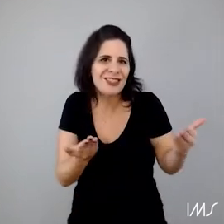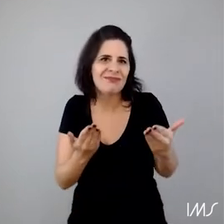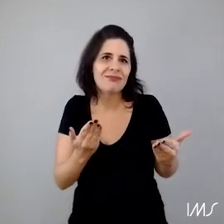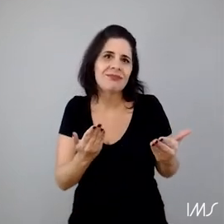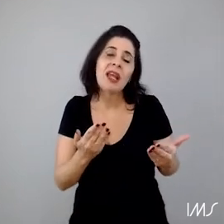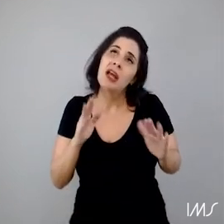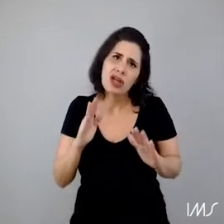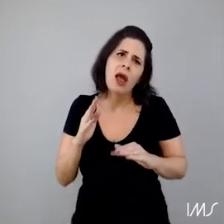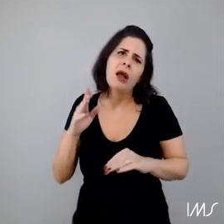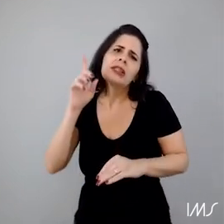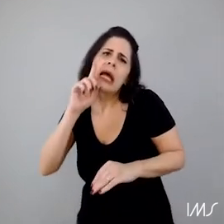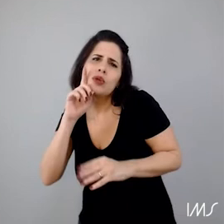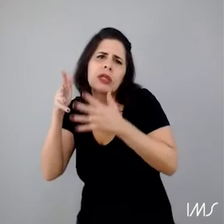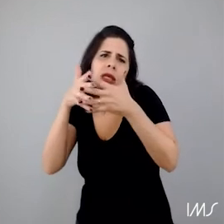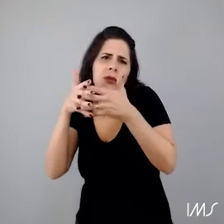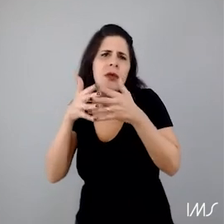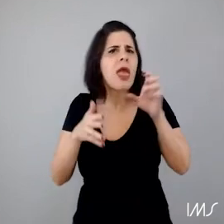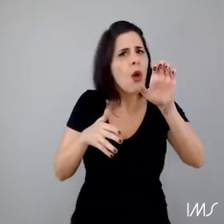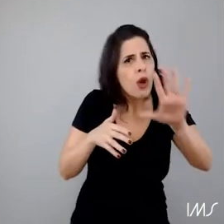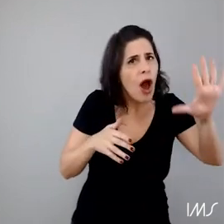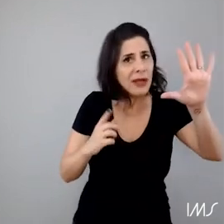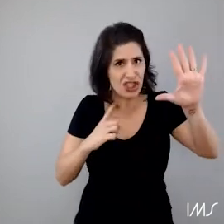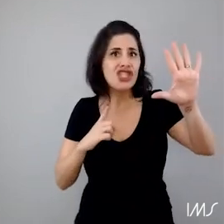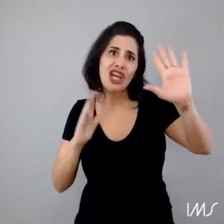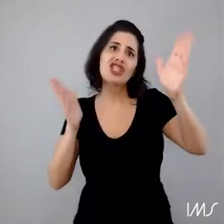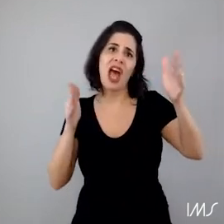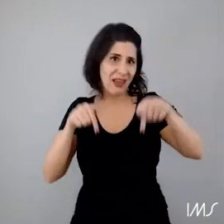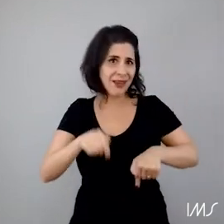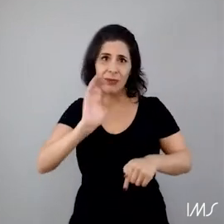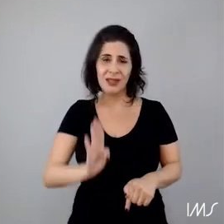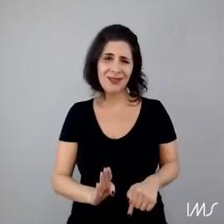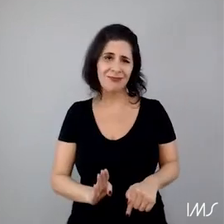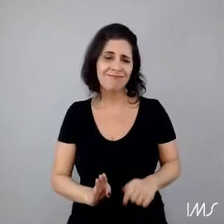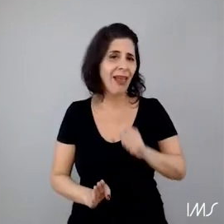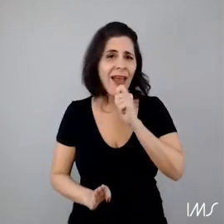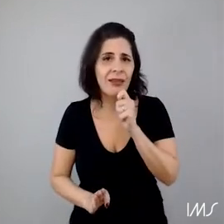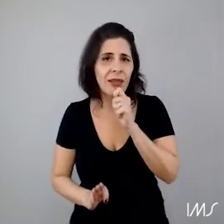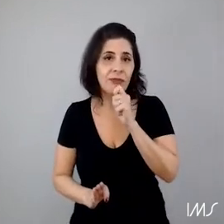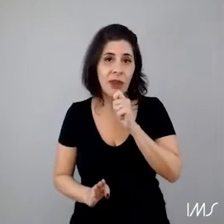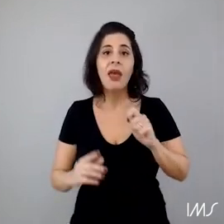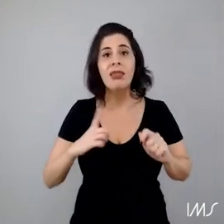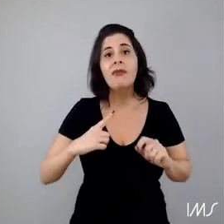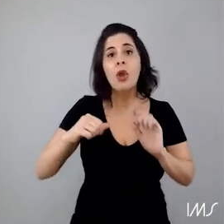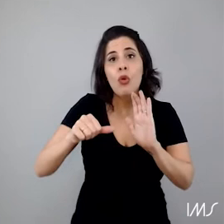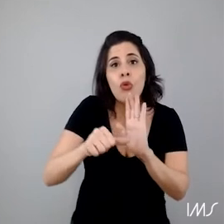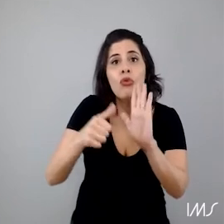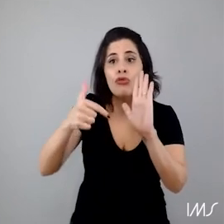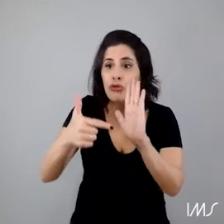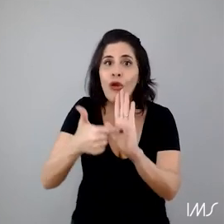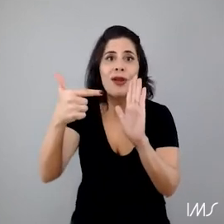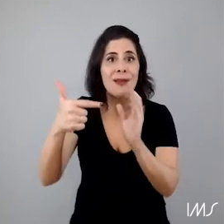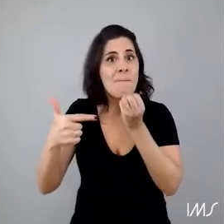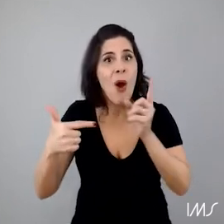ocorriam nos Estados Unidos e na Europa. A ideia era boa, mas infelizmente não passou do segundo